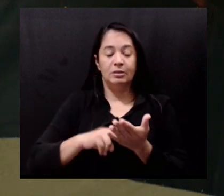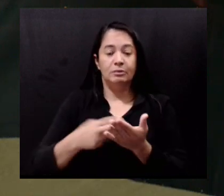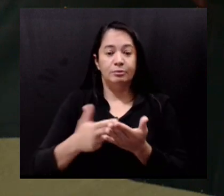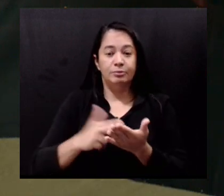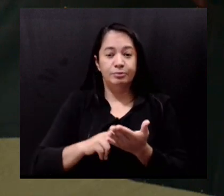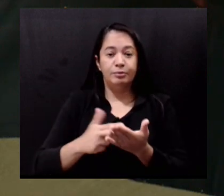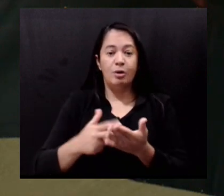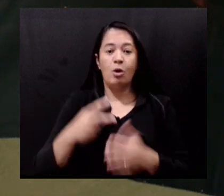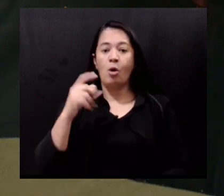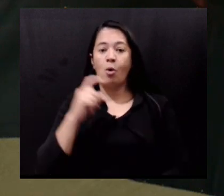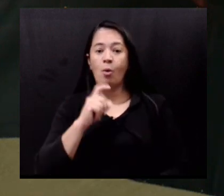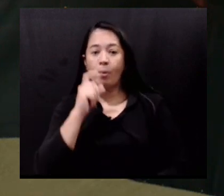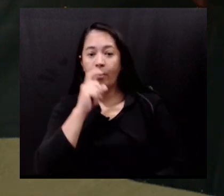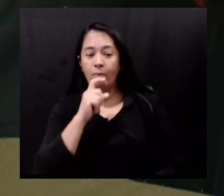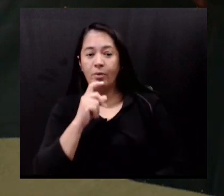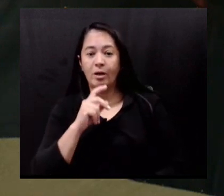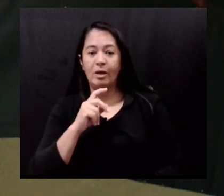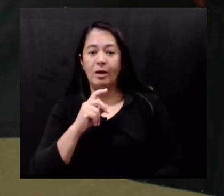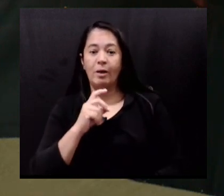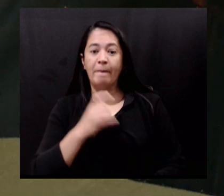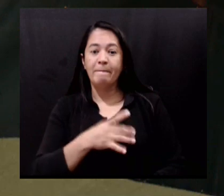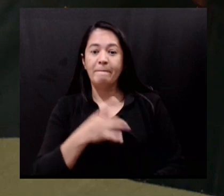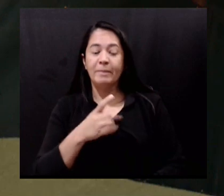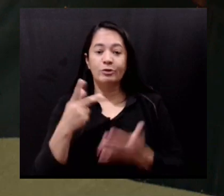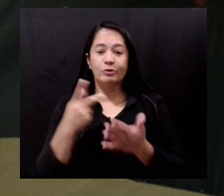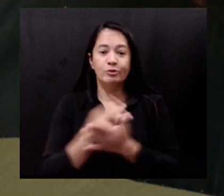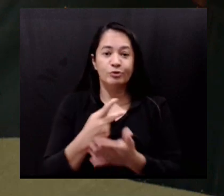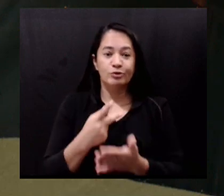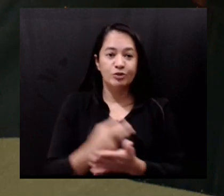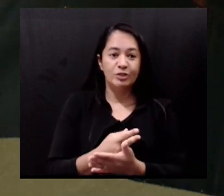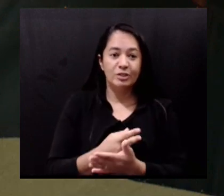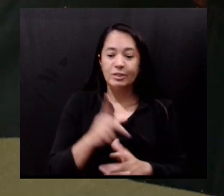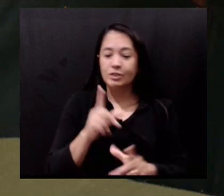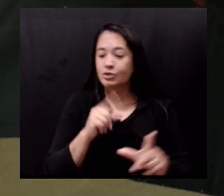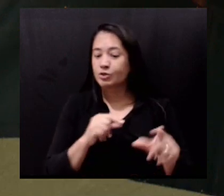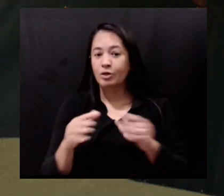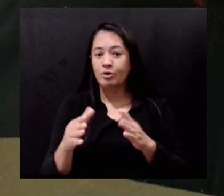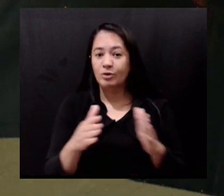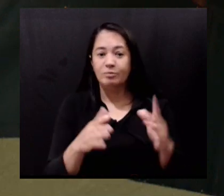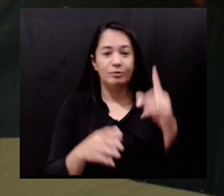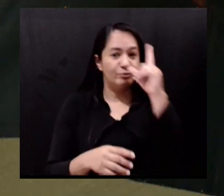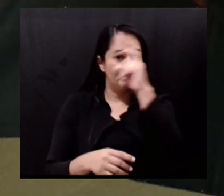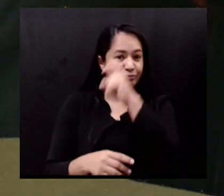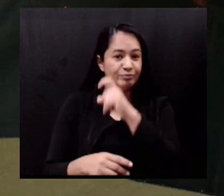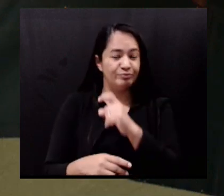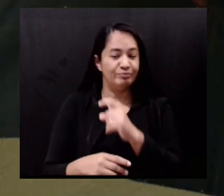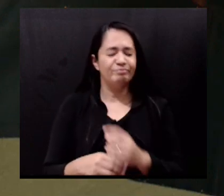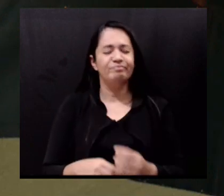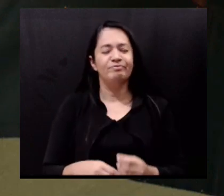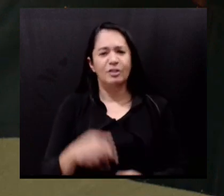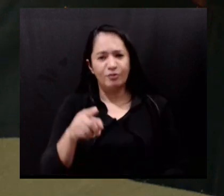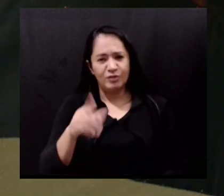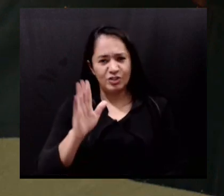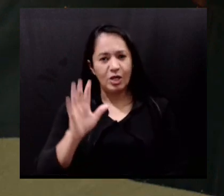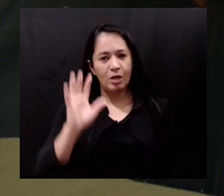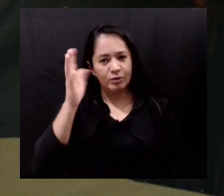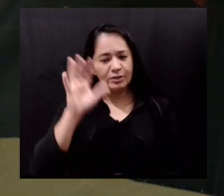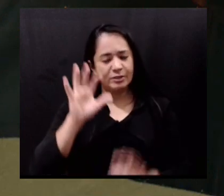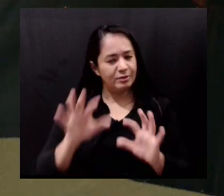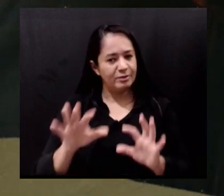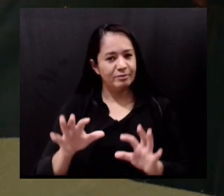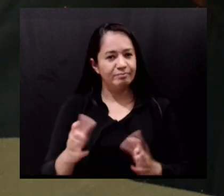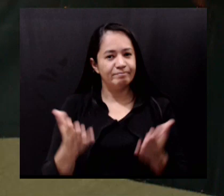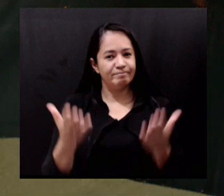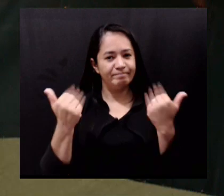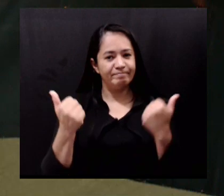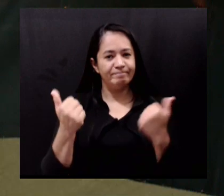peso de escolher um caminho quando todos parecem difíceis. É delicado, né? Você já passou por essa situação? Então, amanhã nós vamos falar